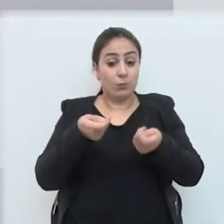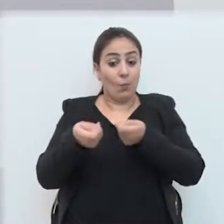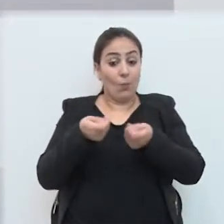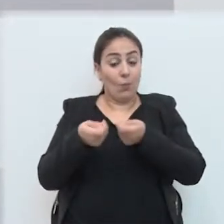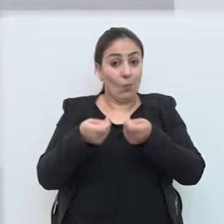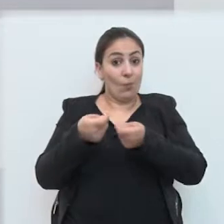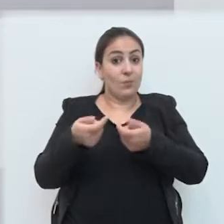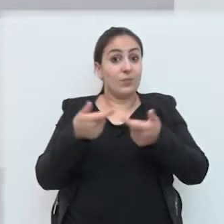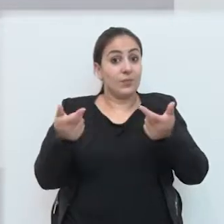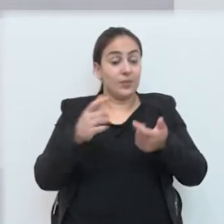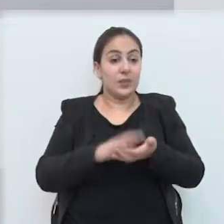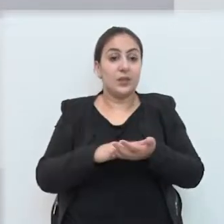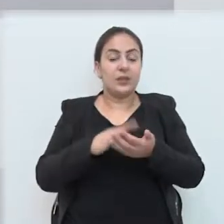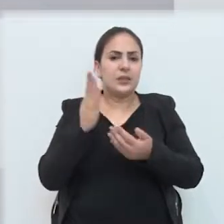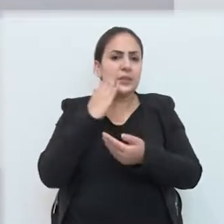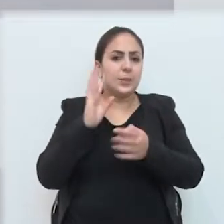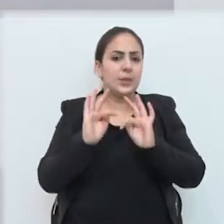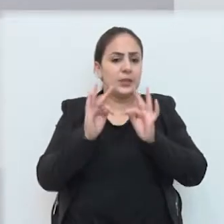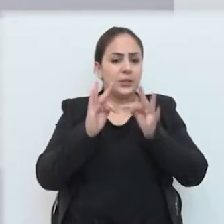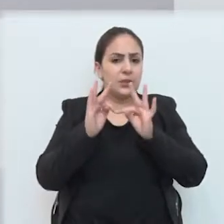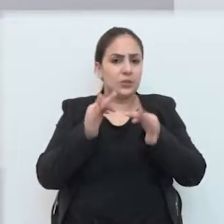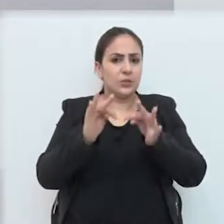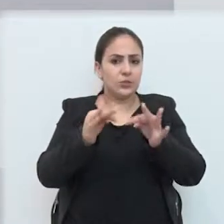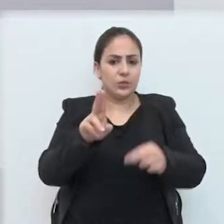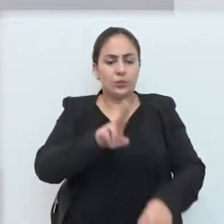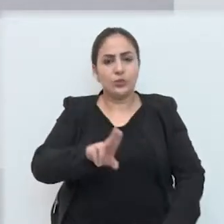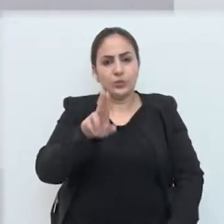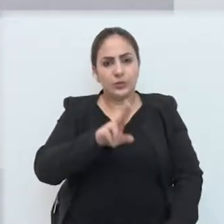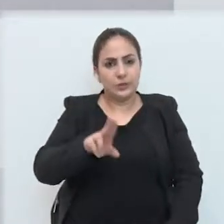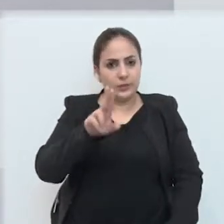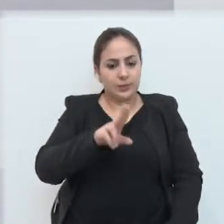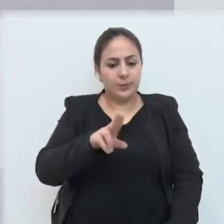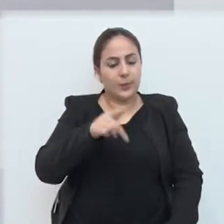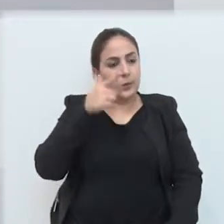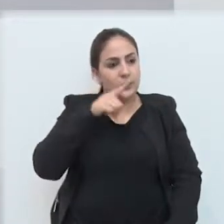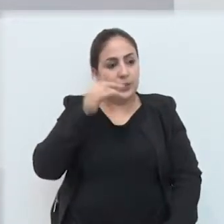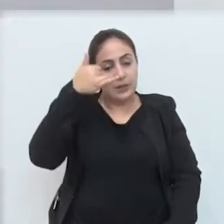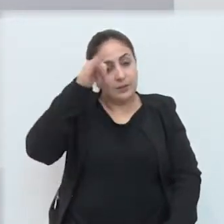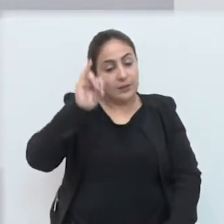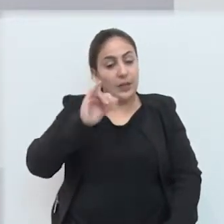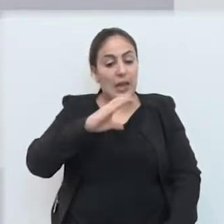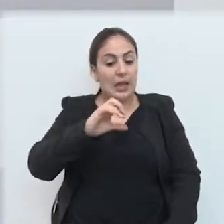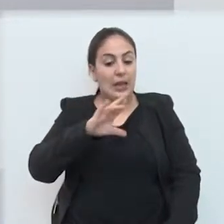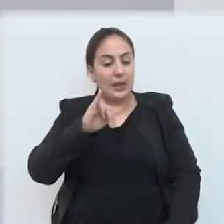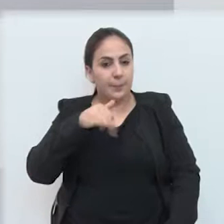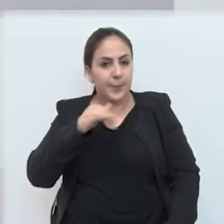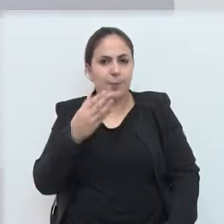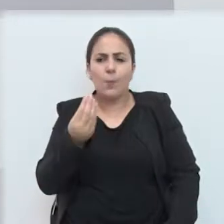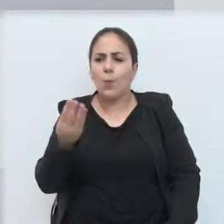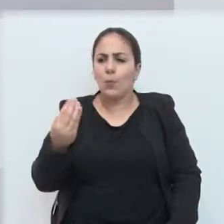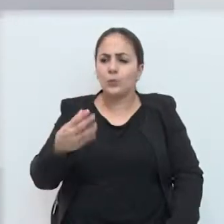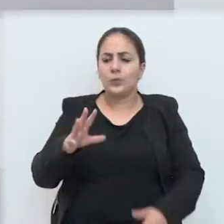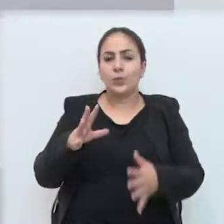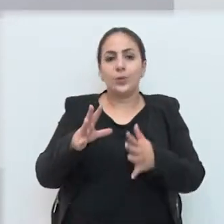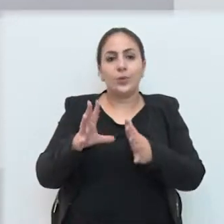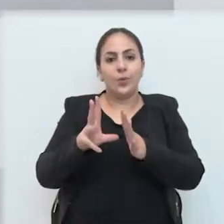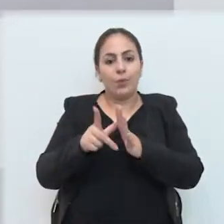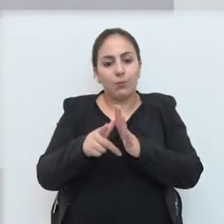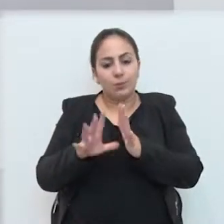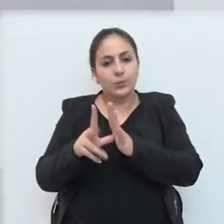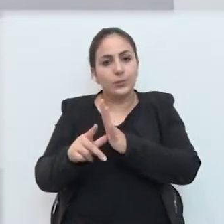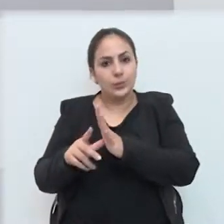extremo controle, né? Onde a tecnologia ela tem sido usada para combater o crime, e muitas